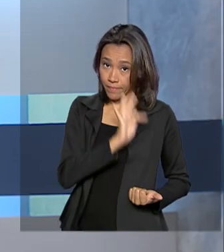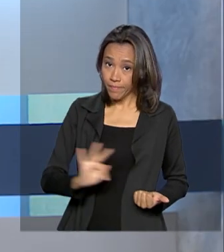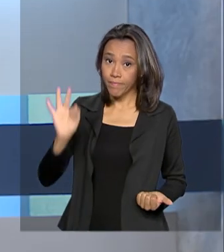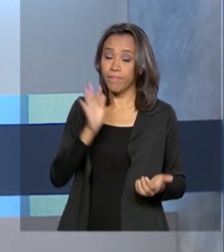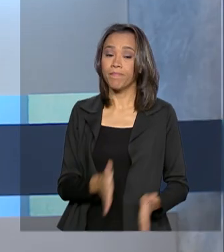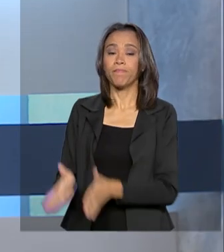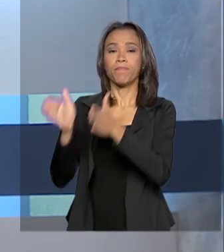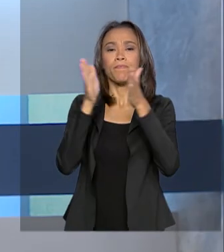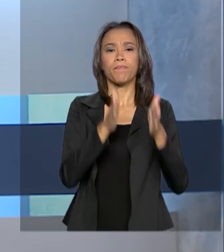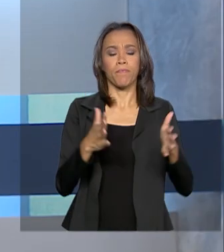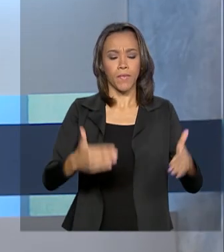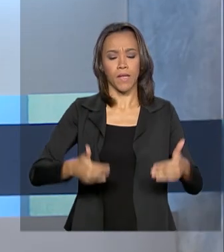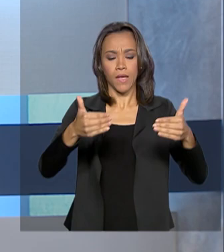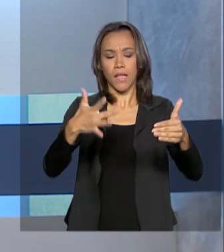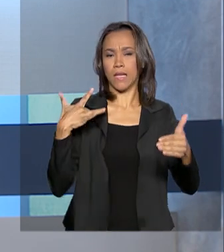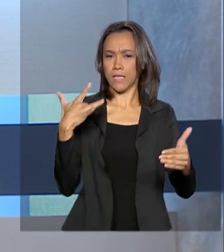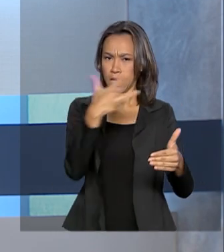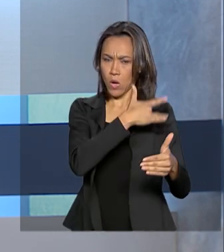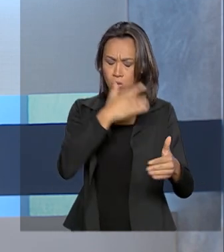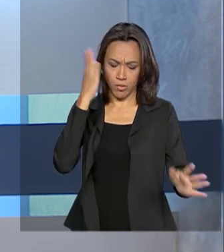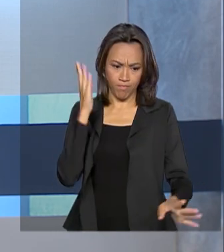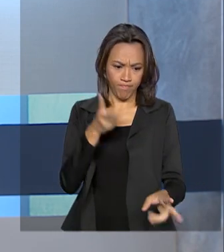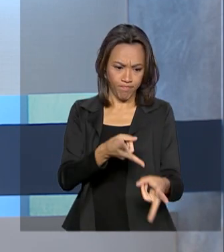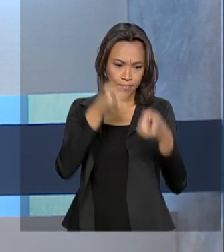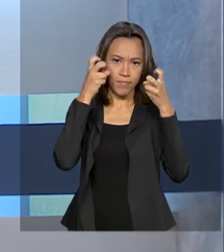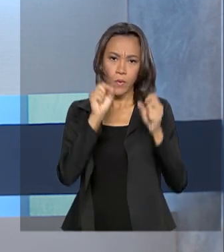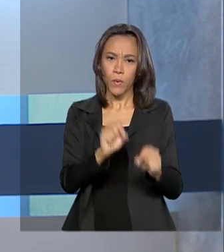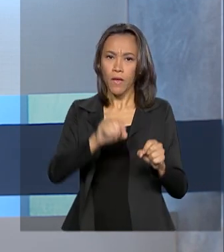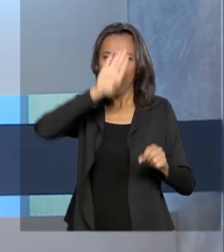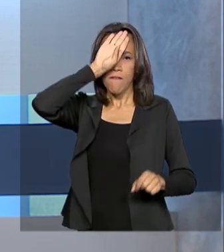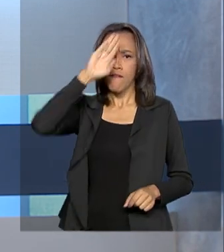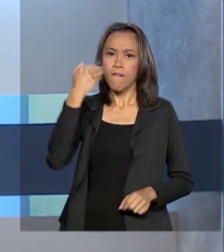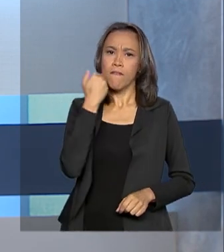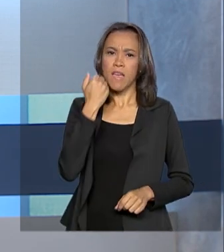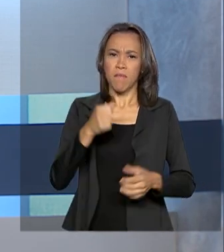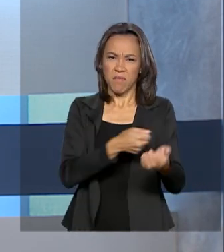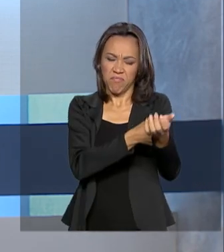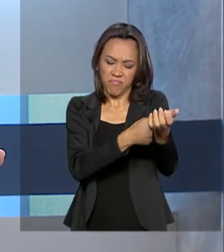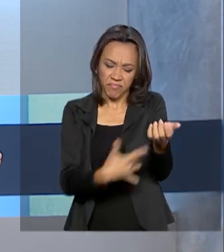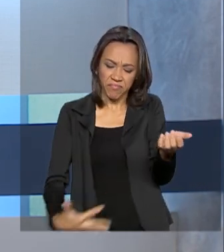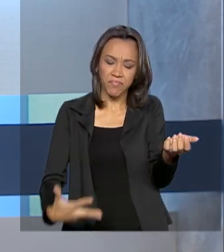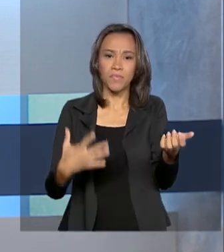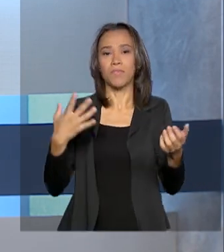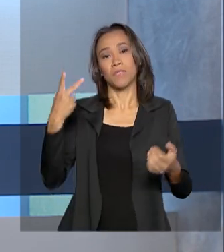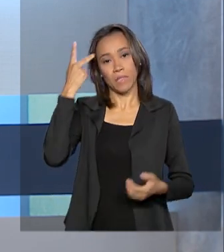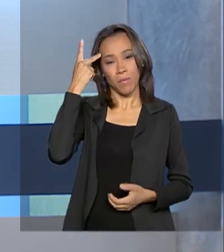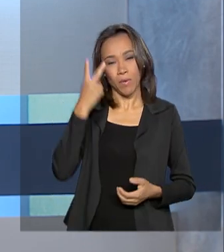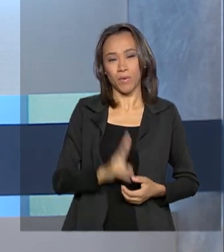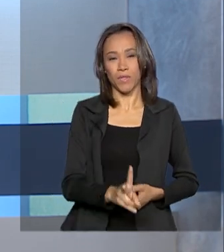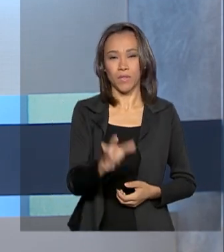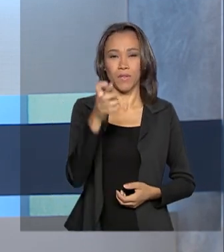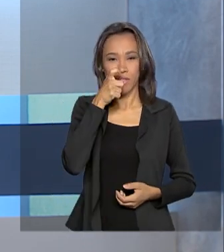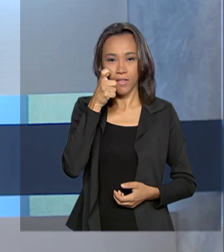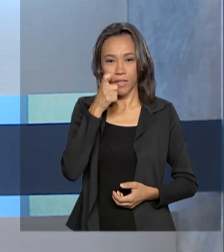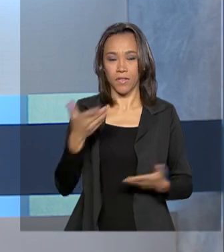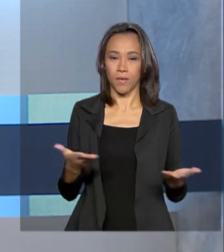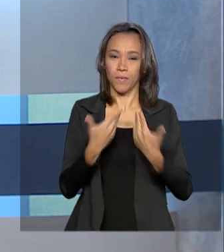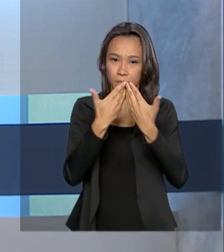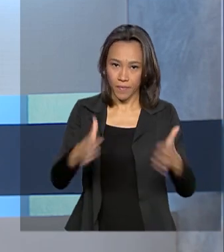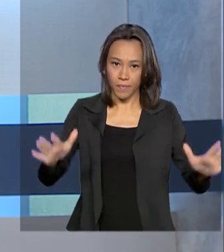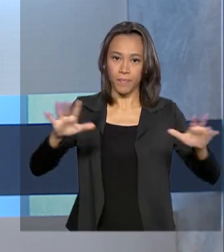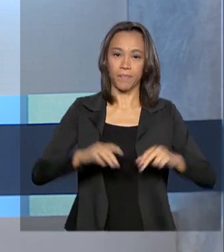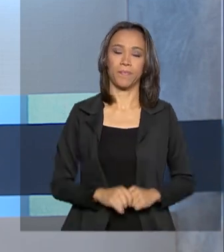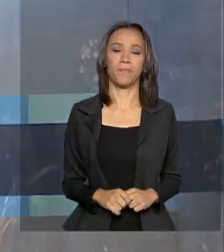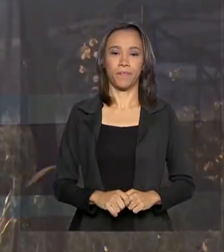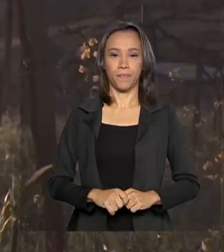também ministério da saúde confirma caso de febre hemorrágica no estado de são paulo fica com a gente o brasil em dia já está no